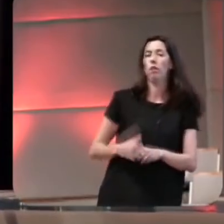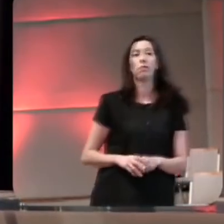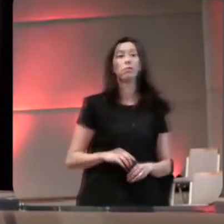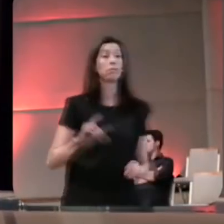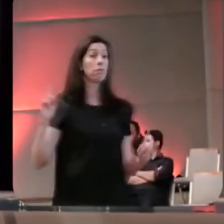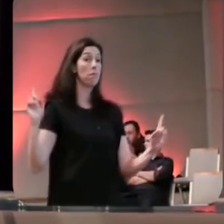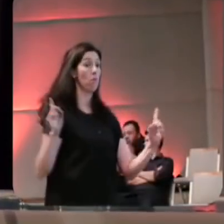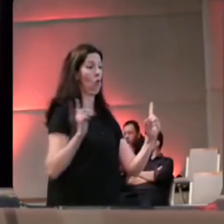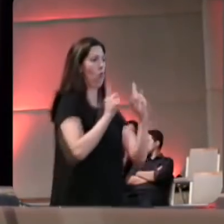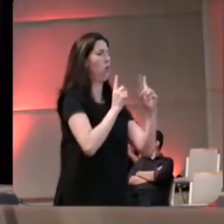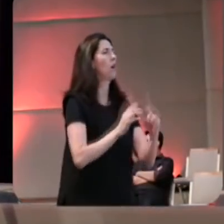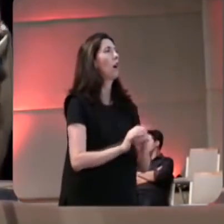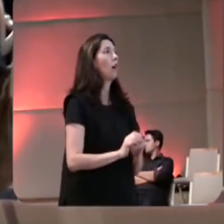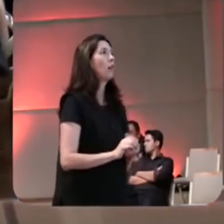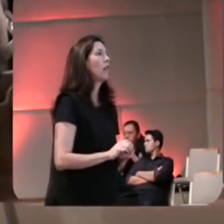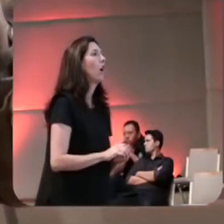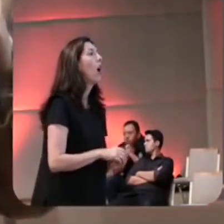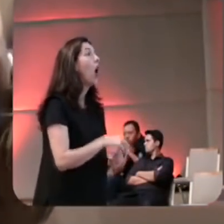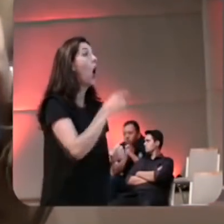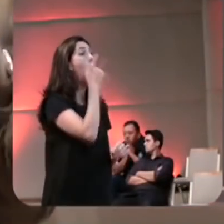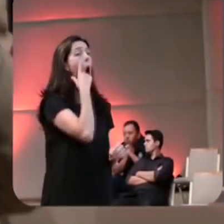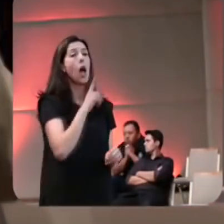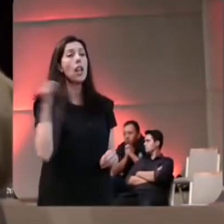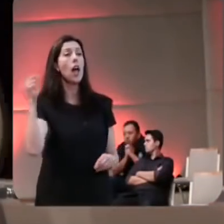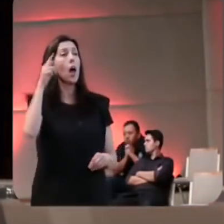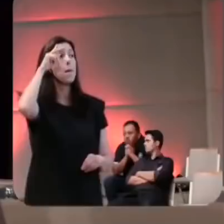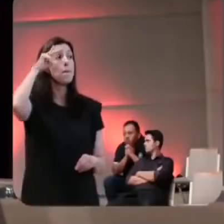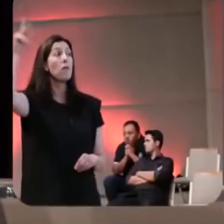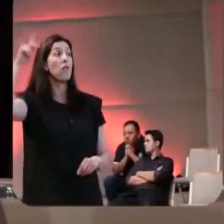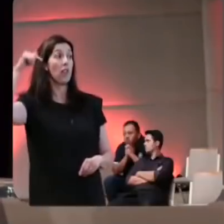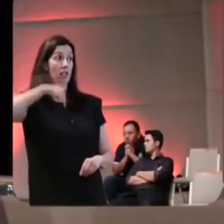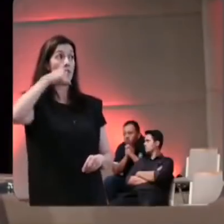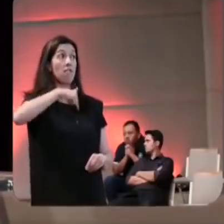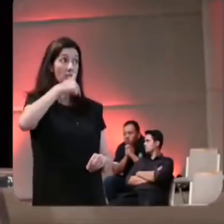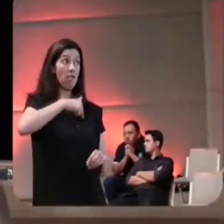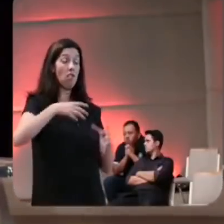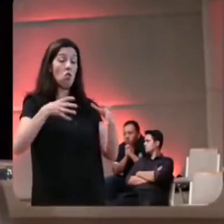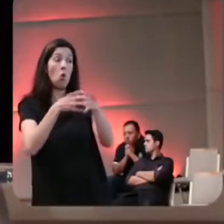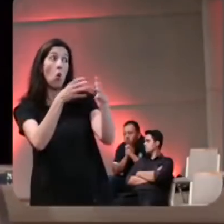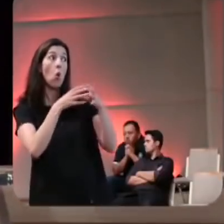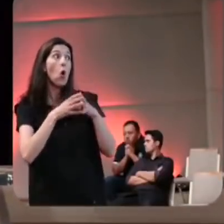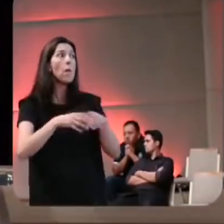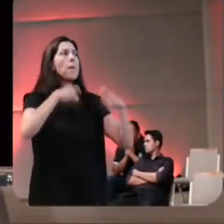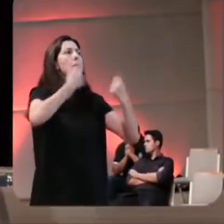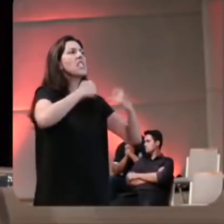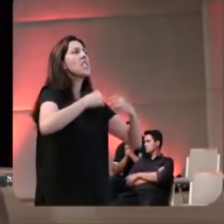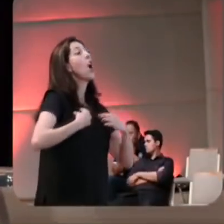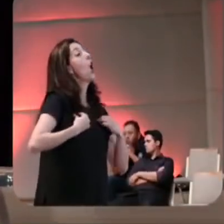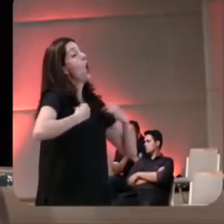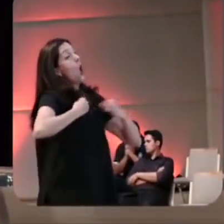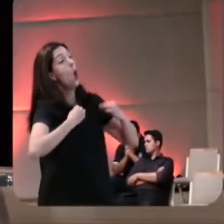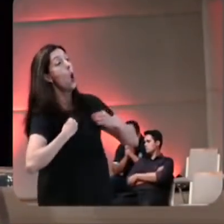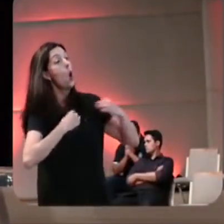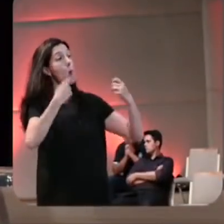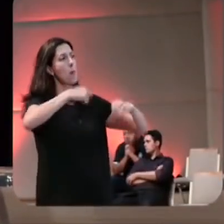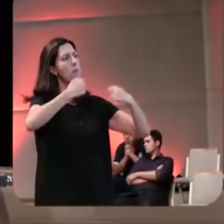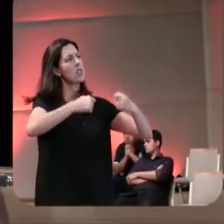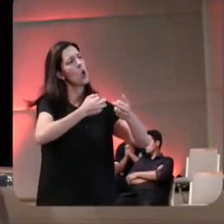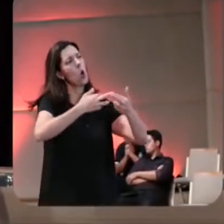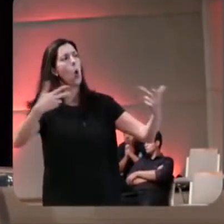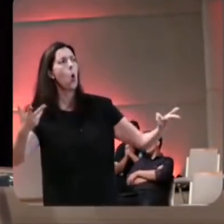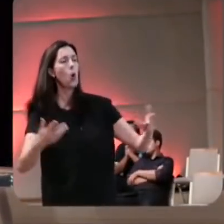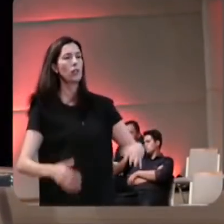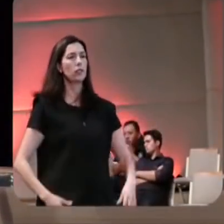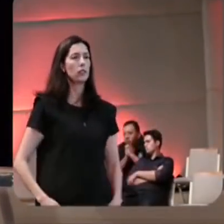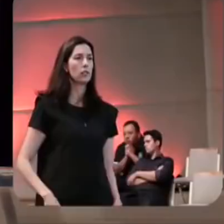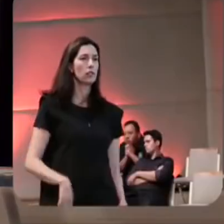de 35, toma 70, toma, leva tudo, porque eu sou agradecido. E